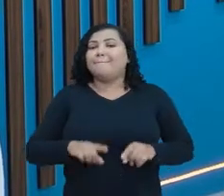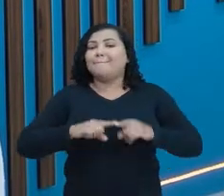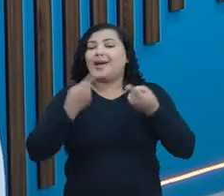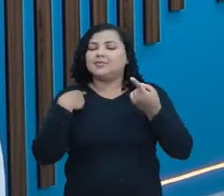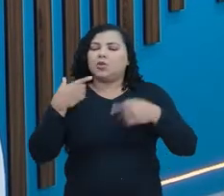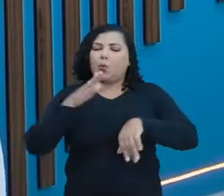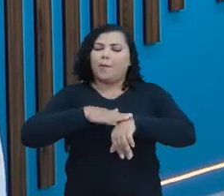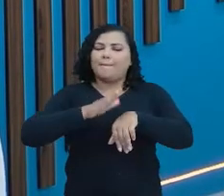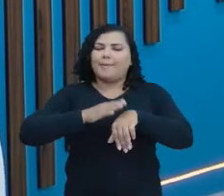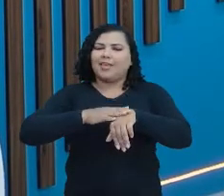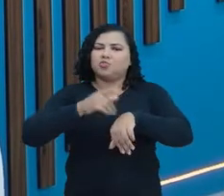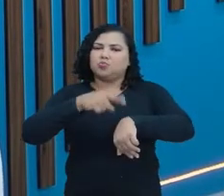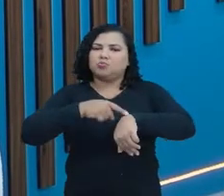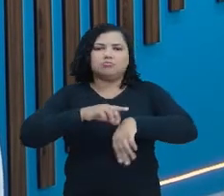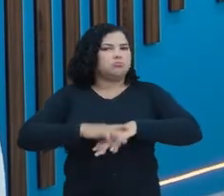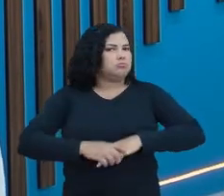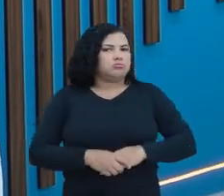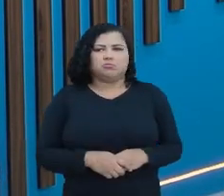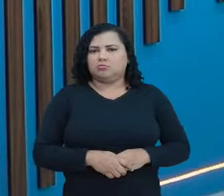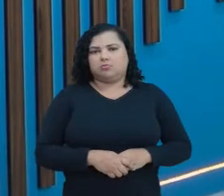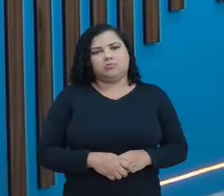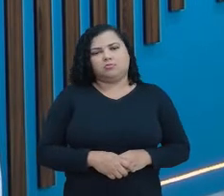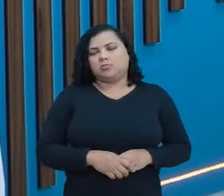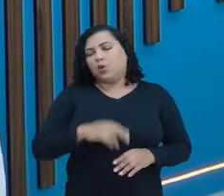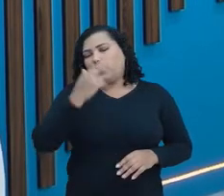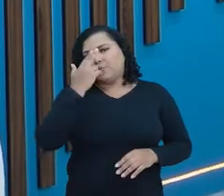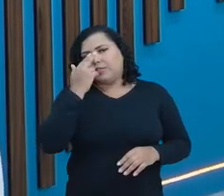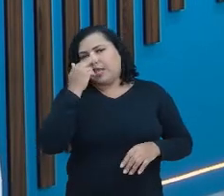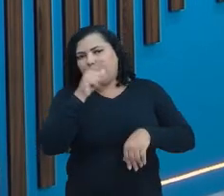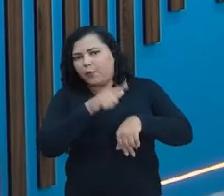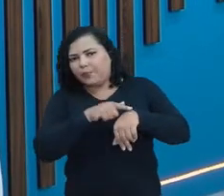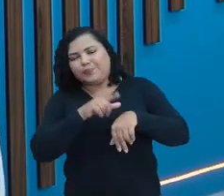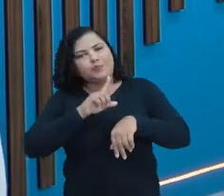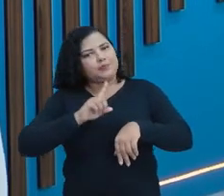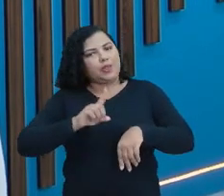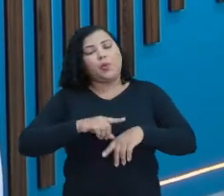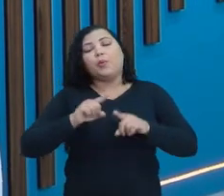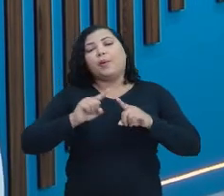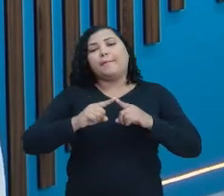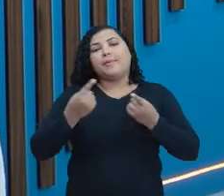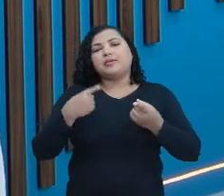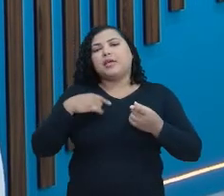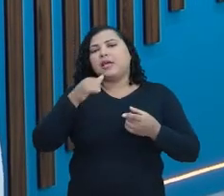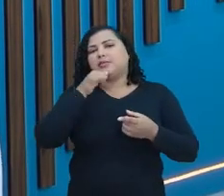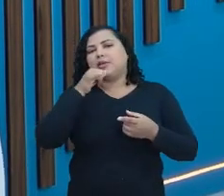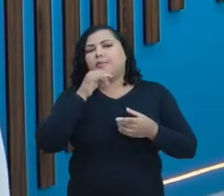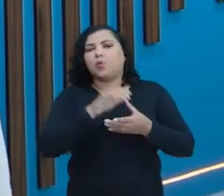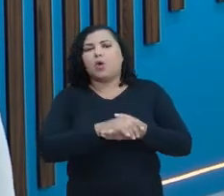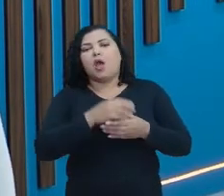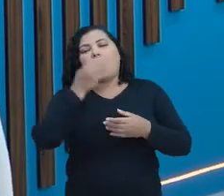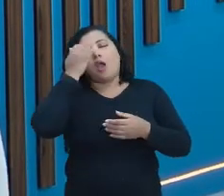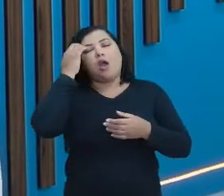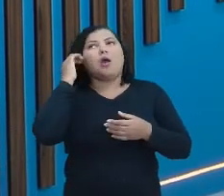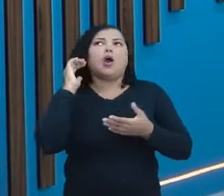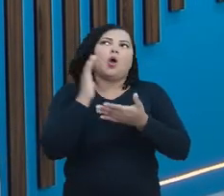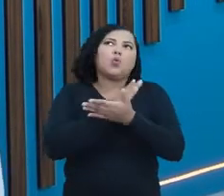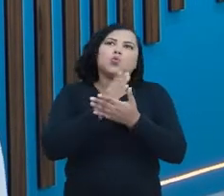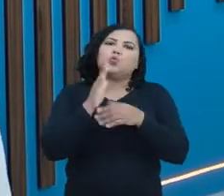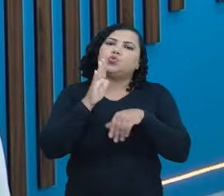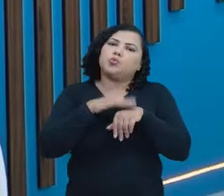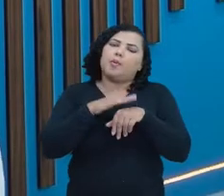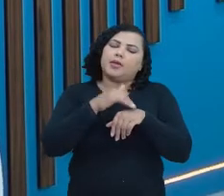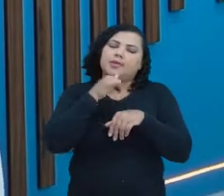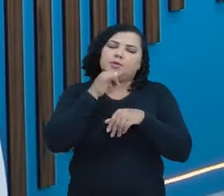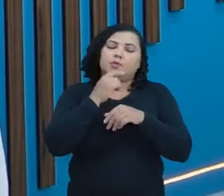simultaneidade. Claro que também a gente está falando aqui, mas o chat, às vezes, a outra pessoa pode deixar você